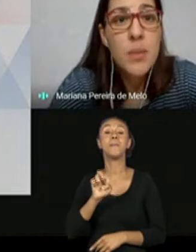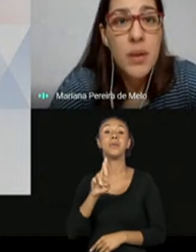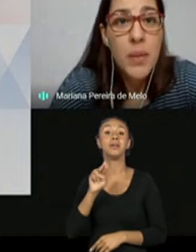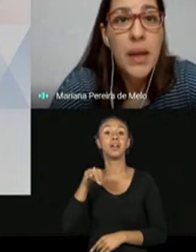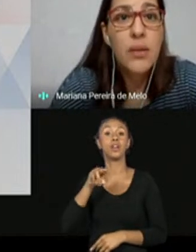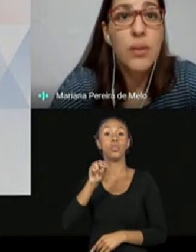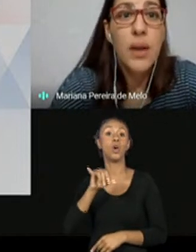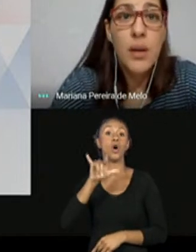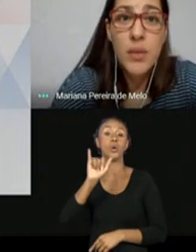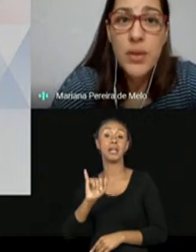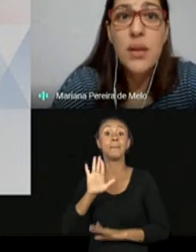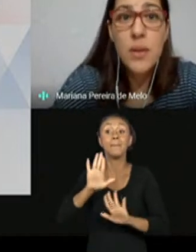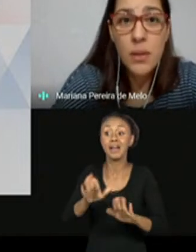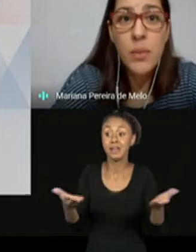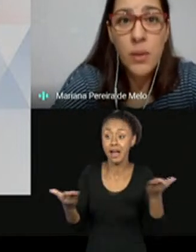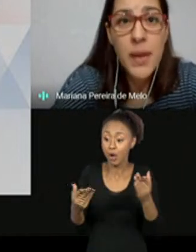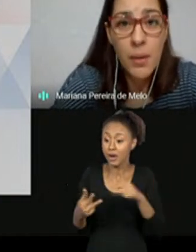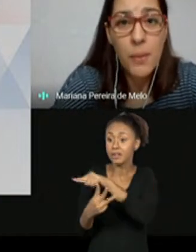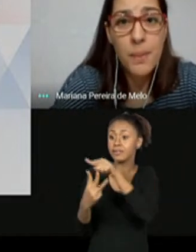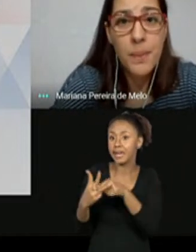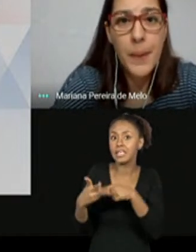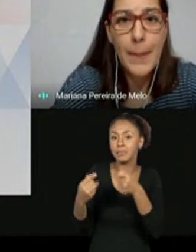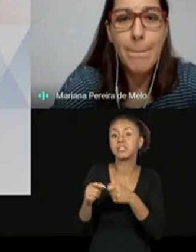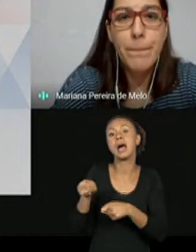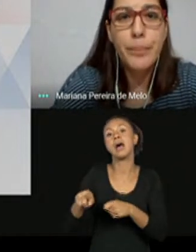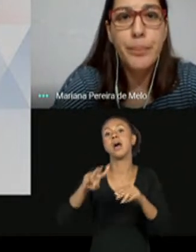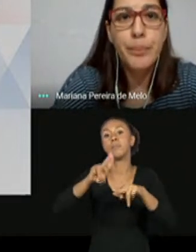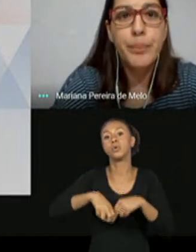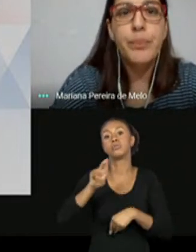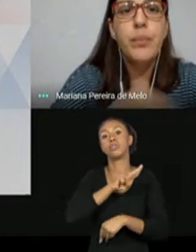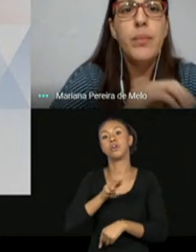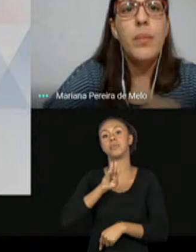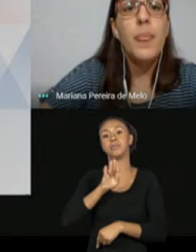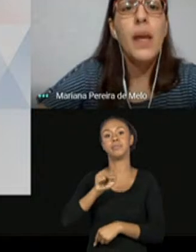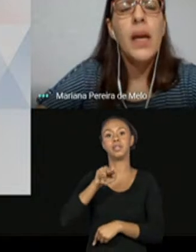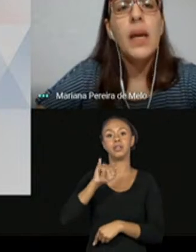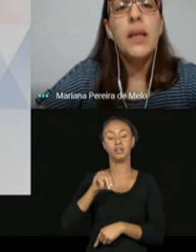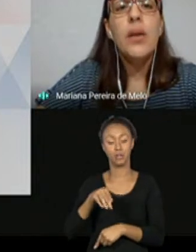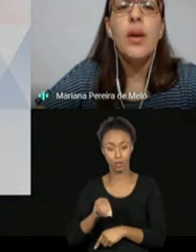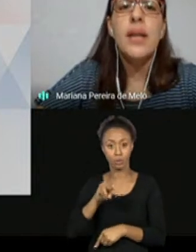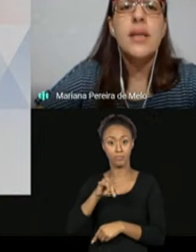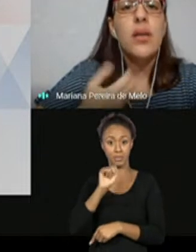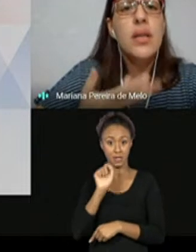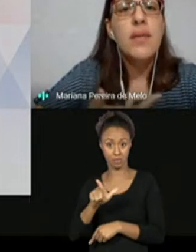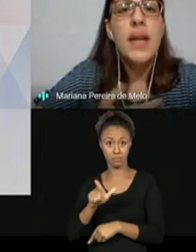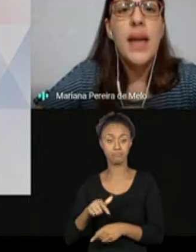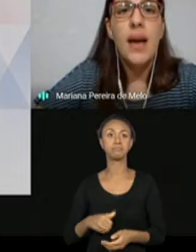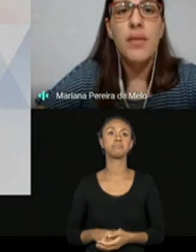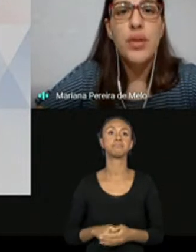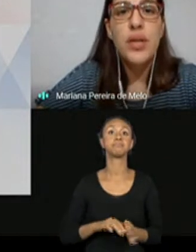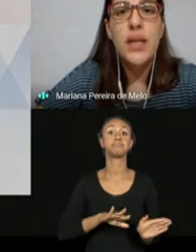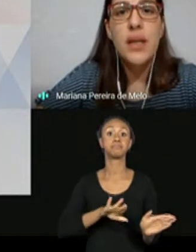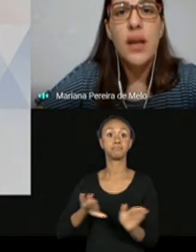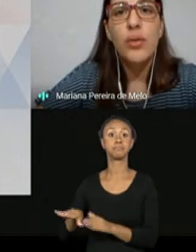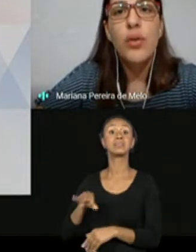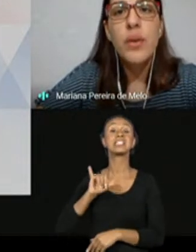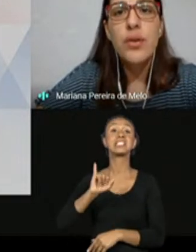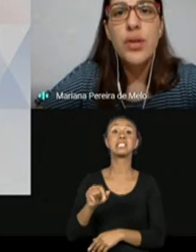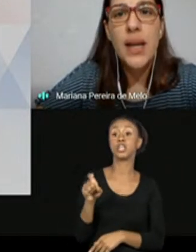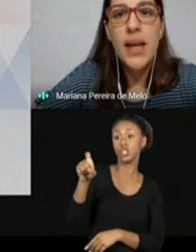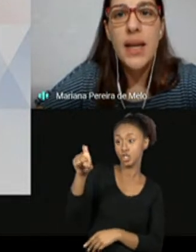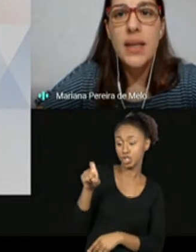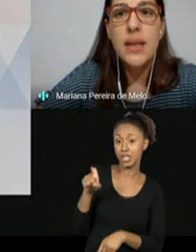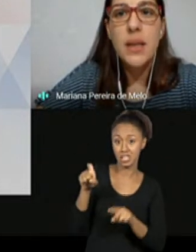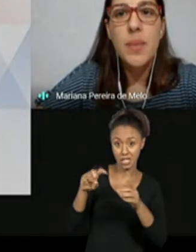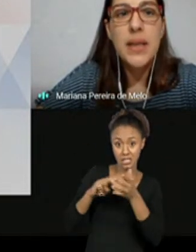esse experimento é uma distribuição binomial, tá? Então, olha, se a nossa variável X é o número